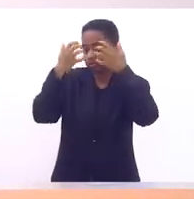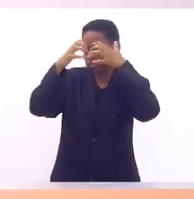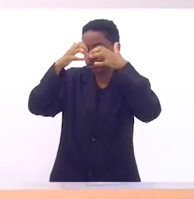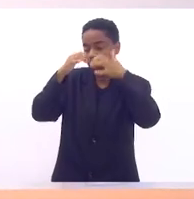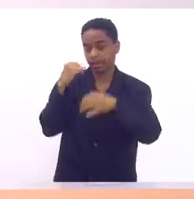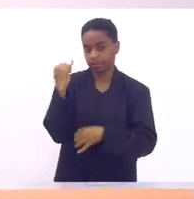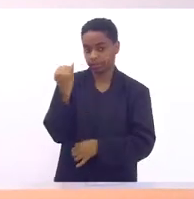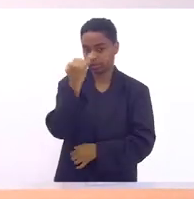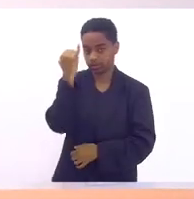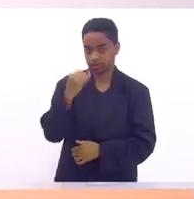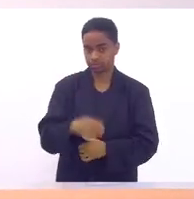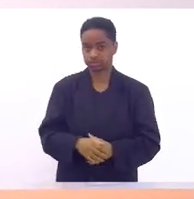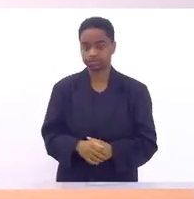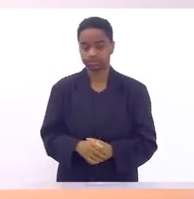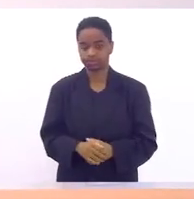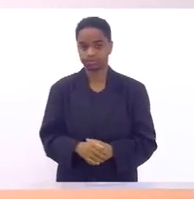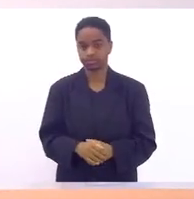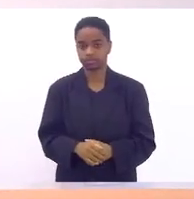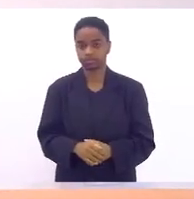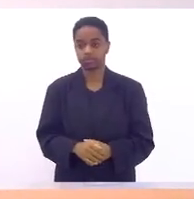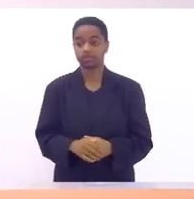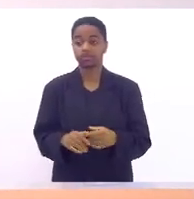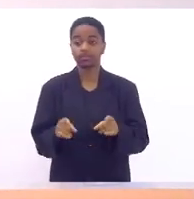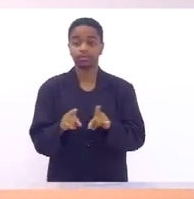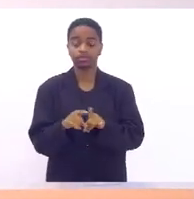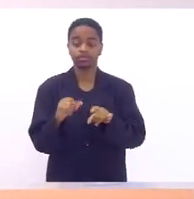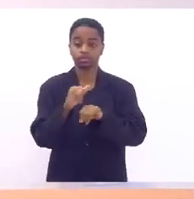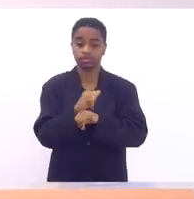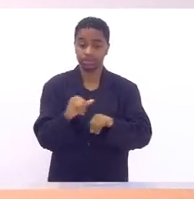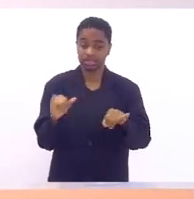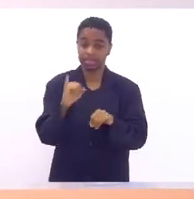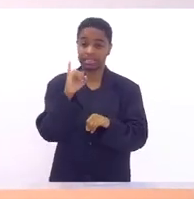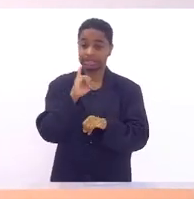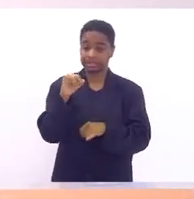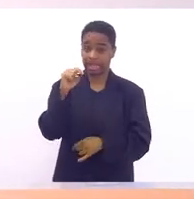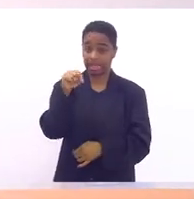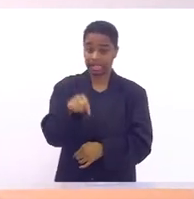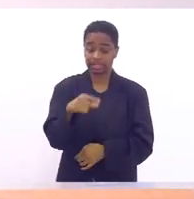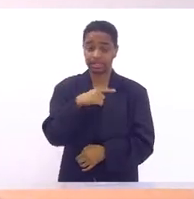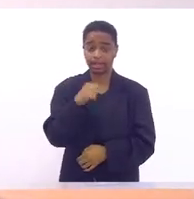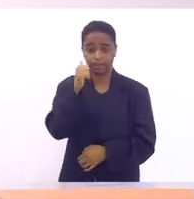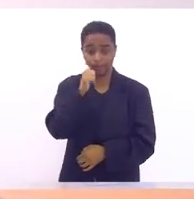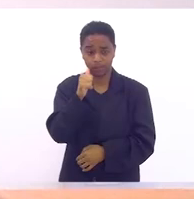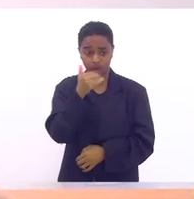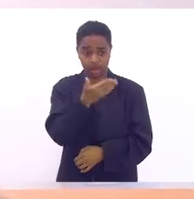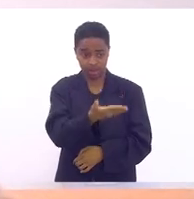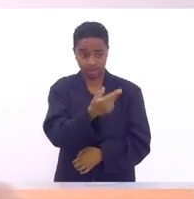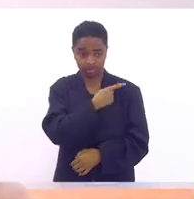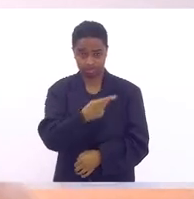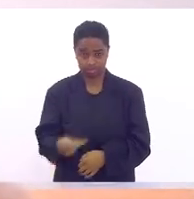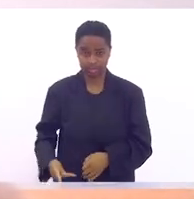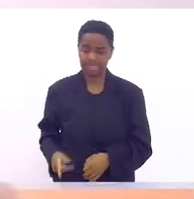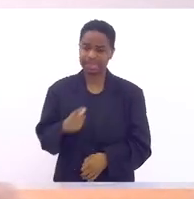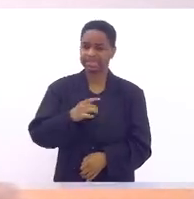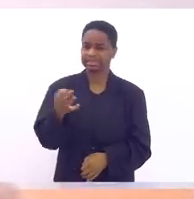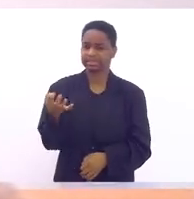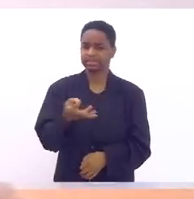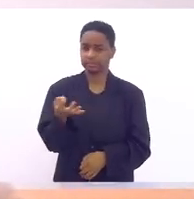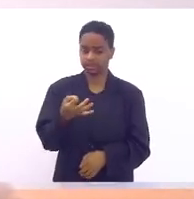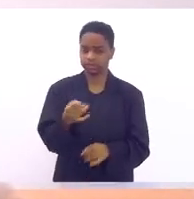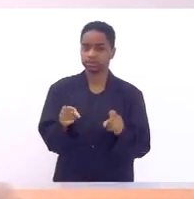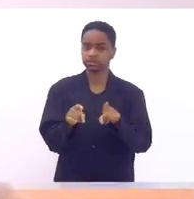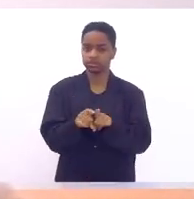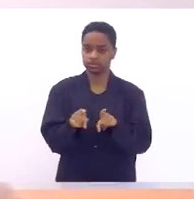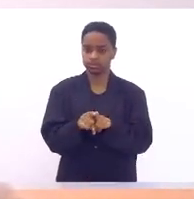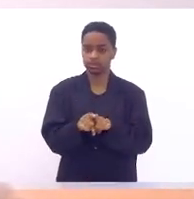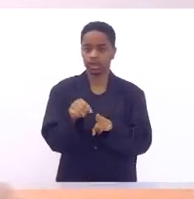interessante e dizer que já que essa frente está sendo presidida por uma mulher eu tenho absoluta certeza Presidente séria